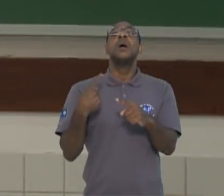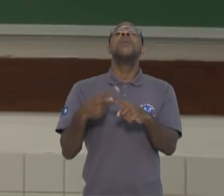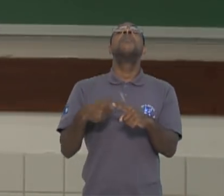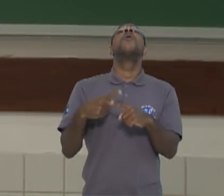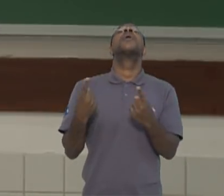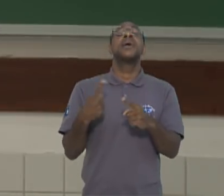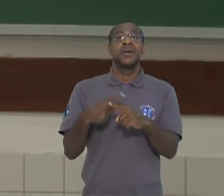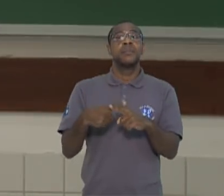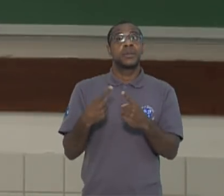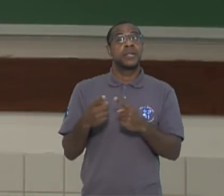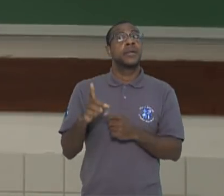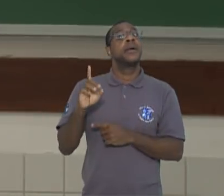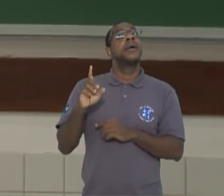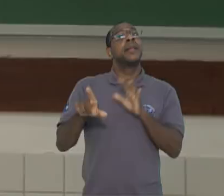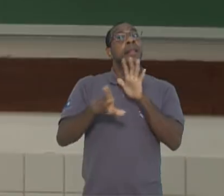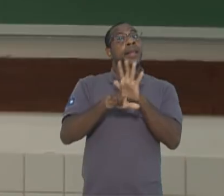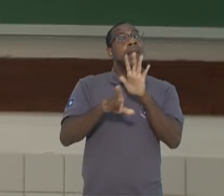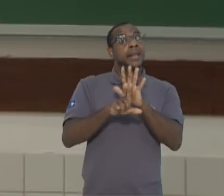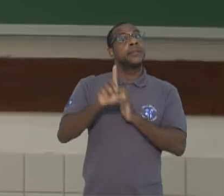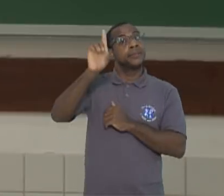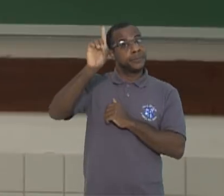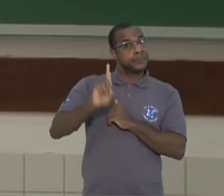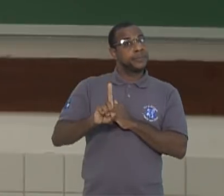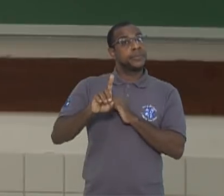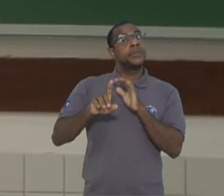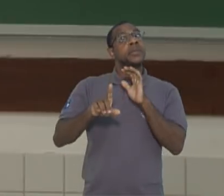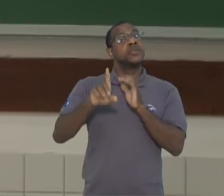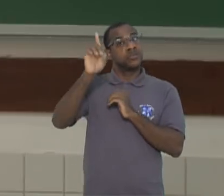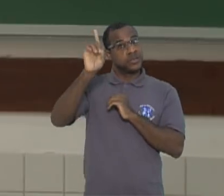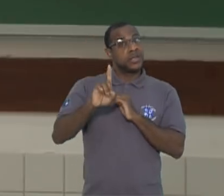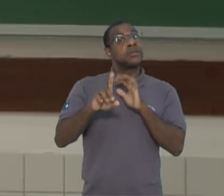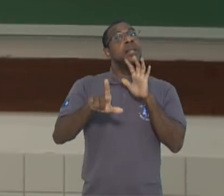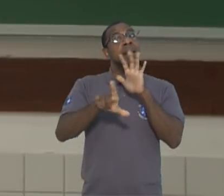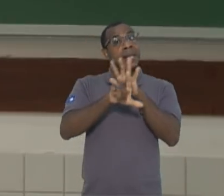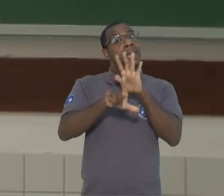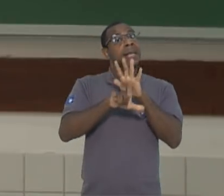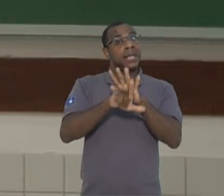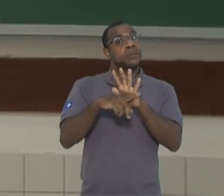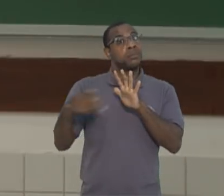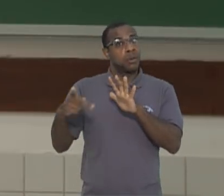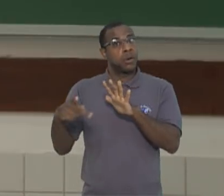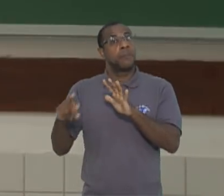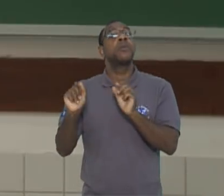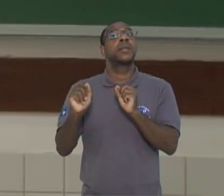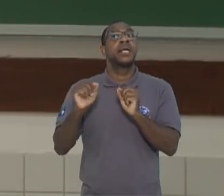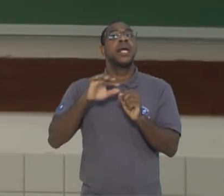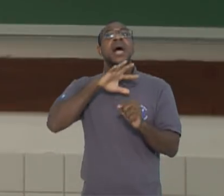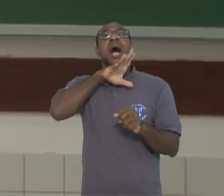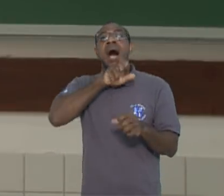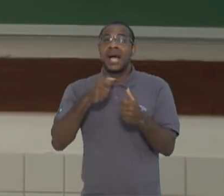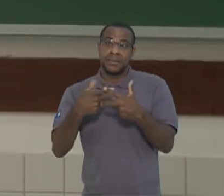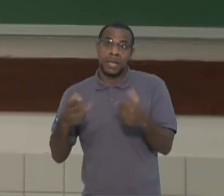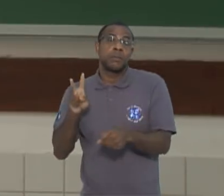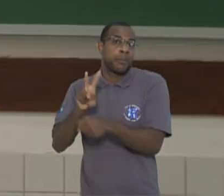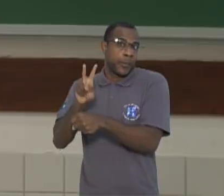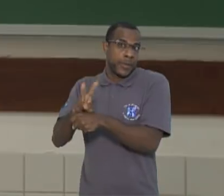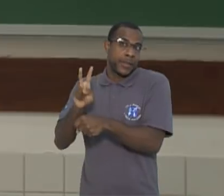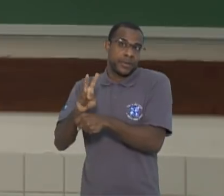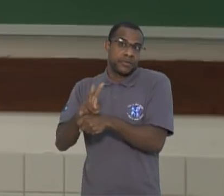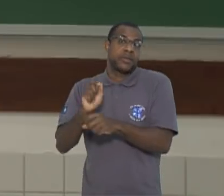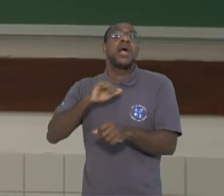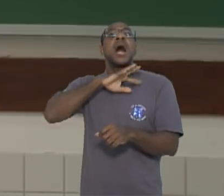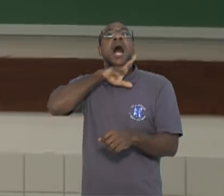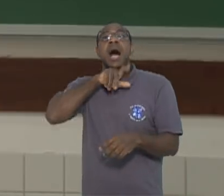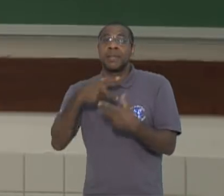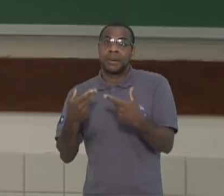né, dos animais, para não machucar, enfim, os cuidados com esses animais, né? Direitos de proteção ao animal. Então, não se usa